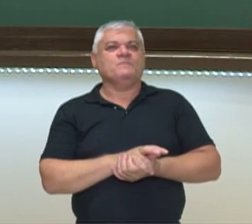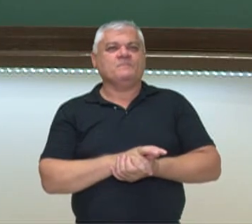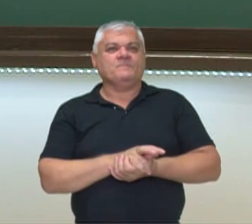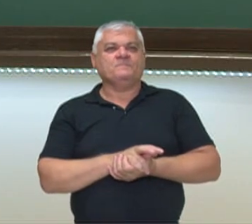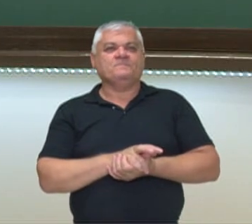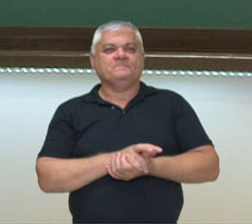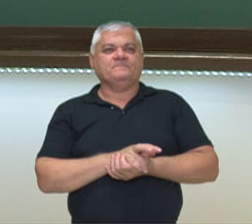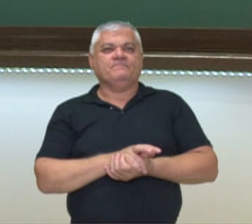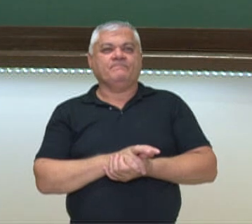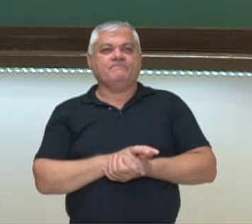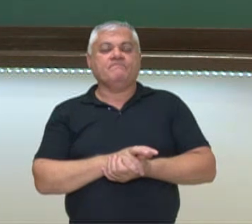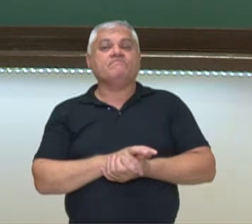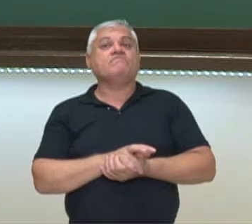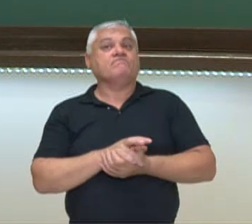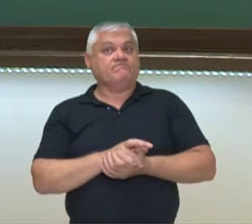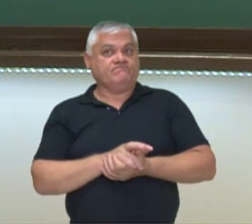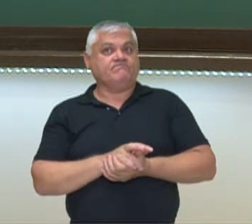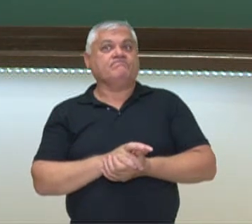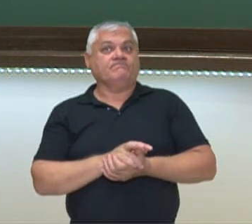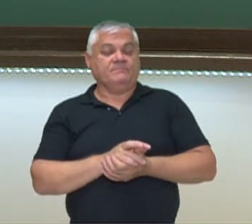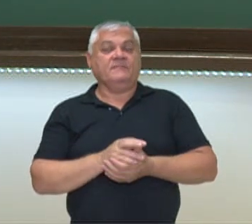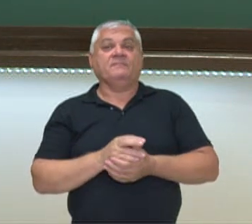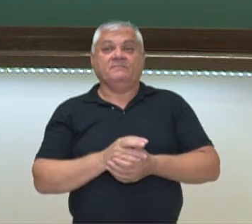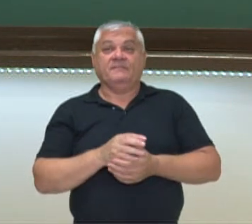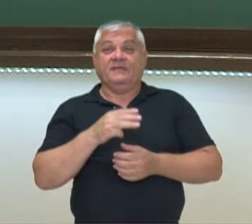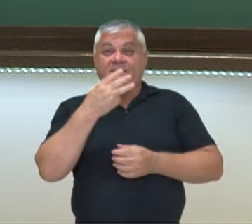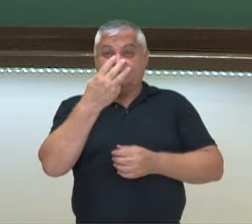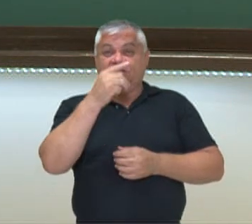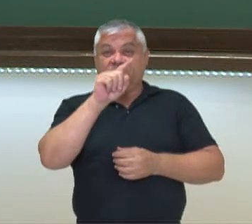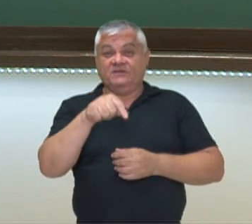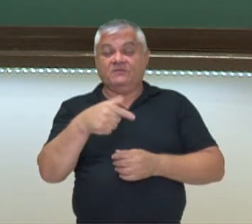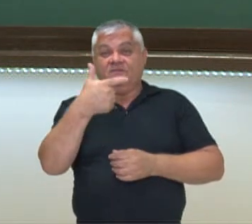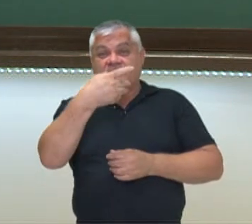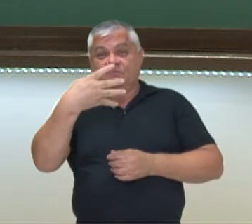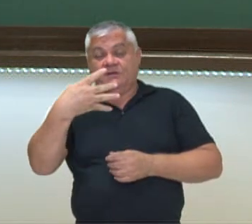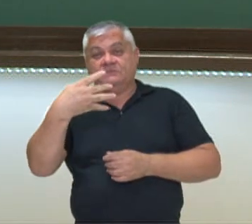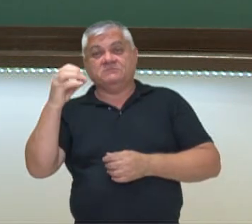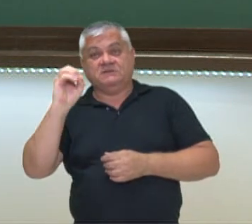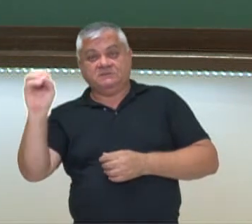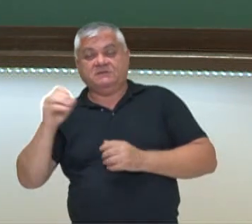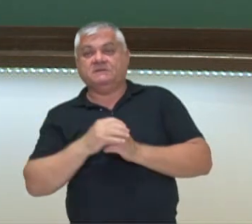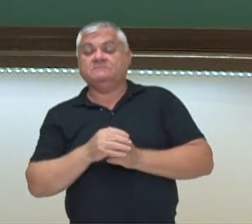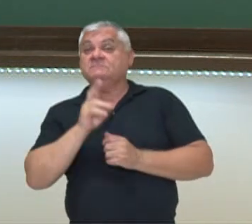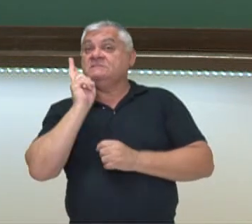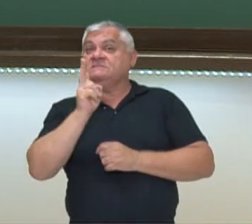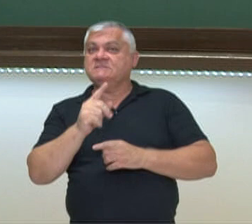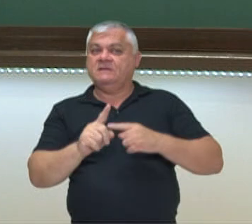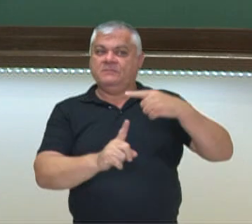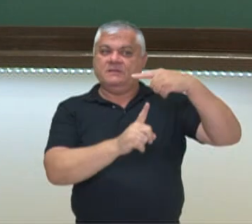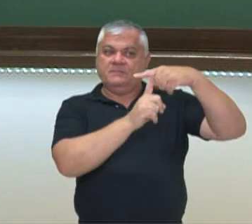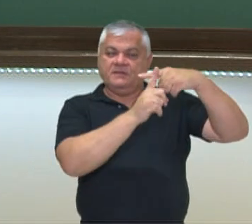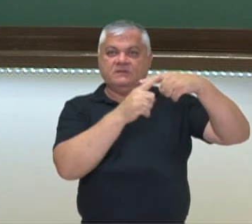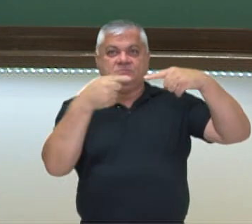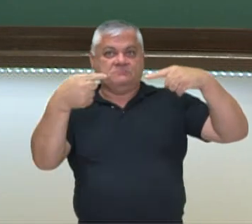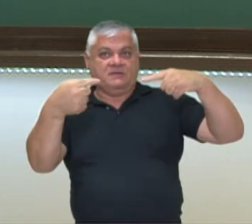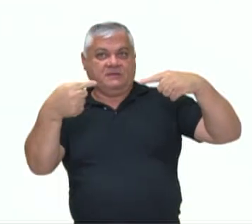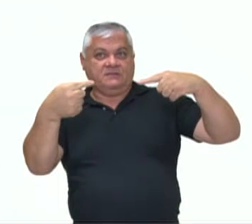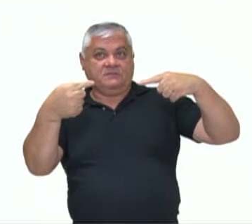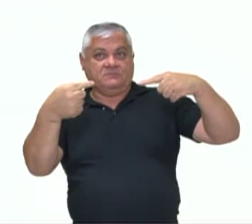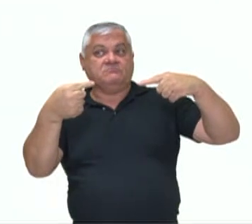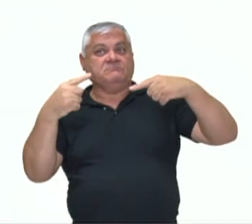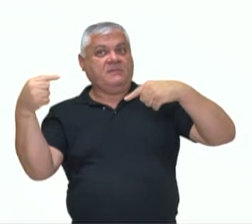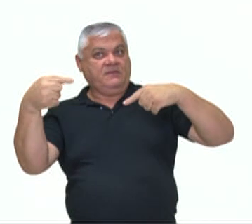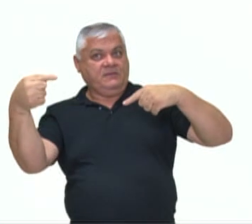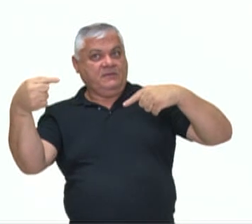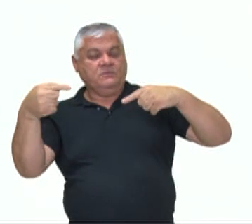Então, tá ali, ó. Você tem o 3,2400, não esqueça da regra de sinais, tá? Daí, como menos com mais é